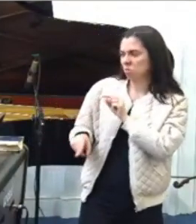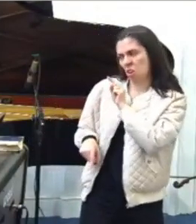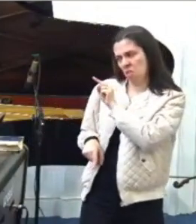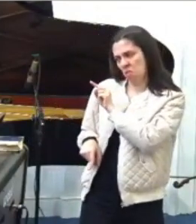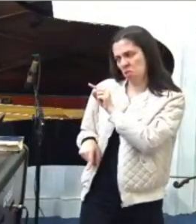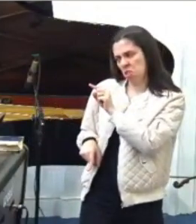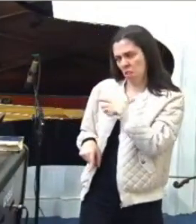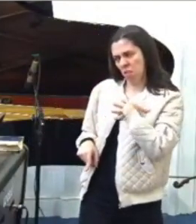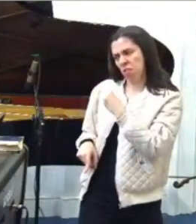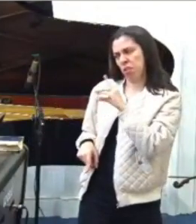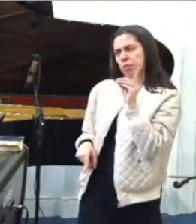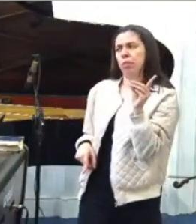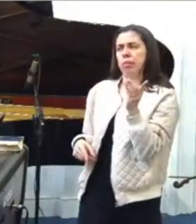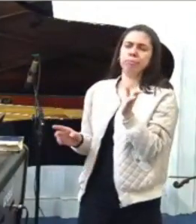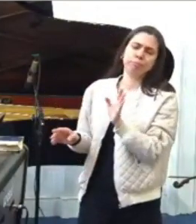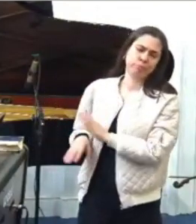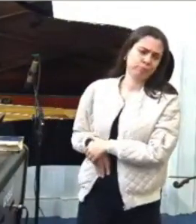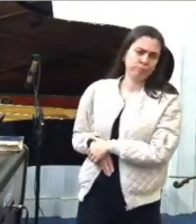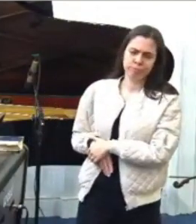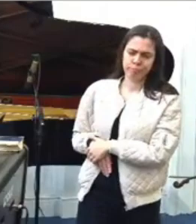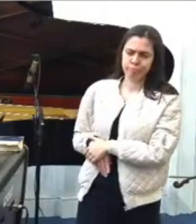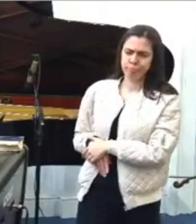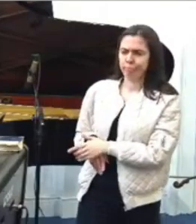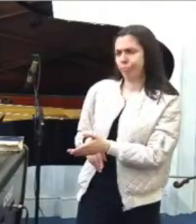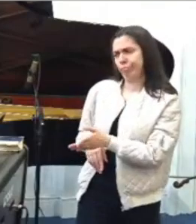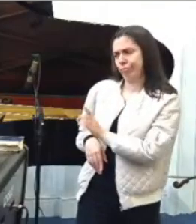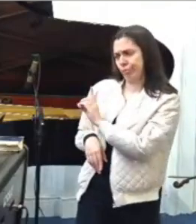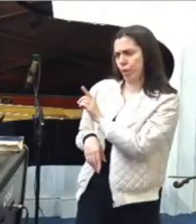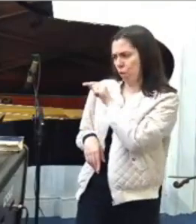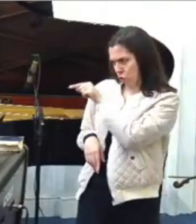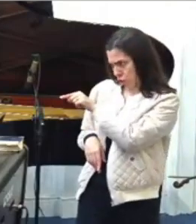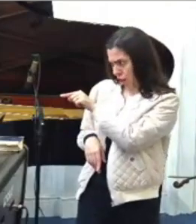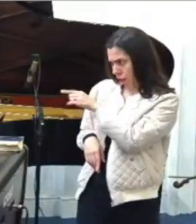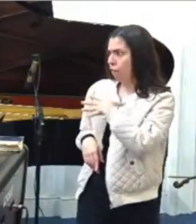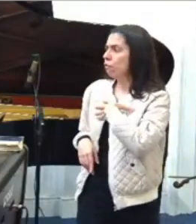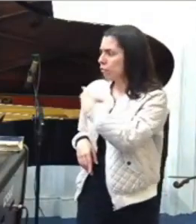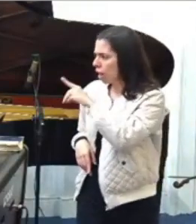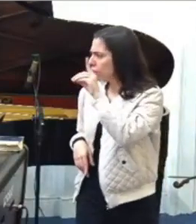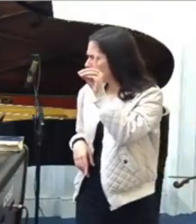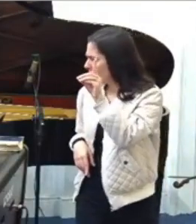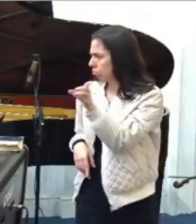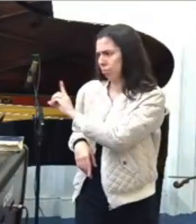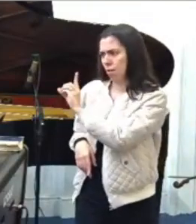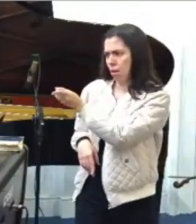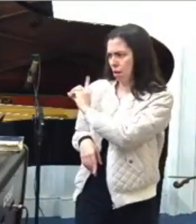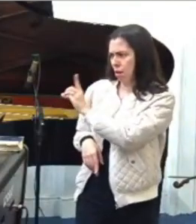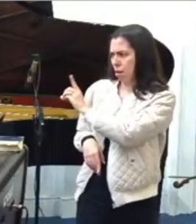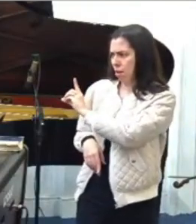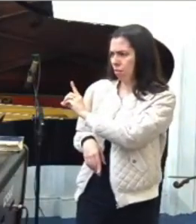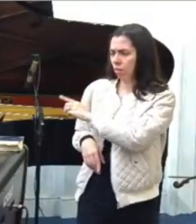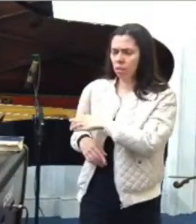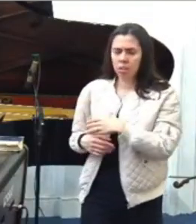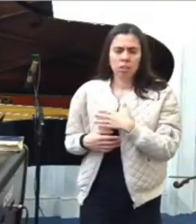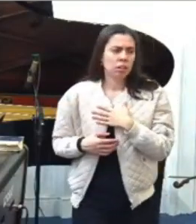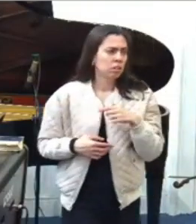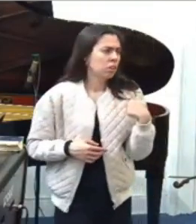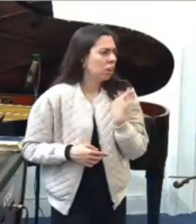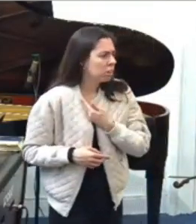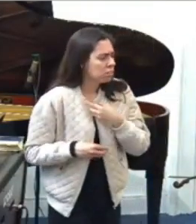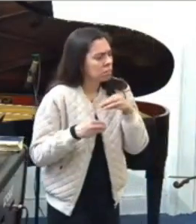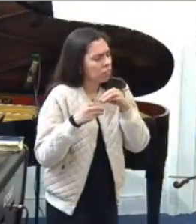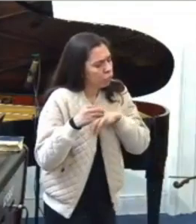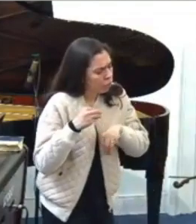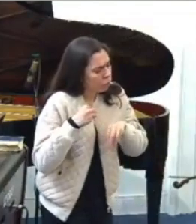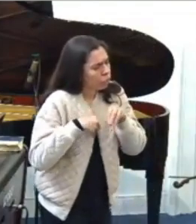a igreja visível. Especialmente em lugares em que a igreja se demonstra